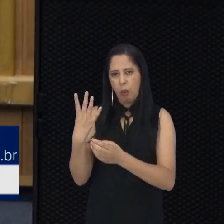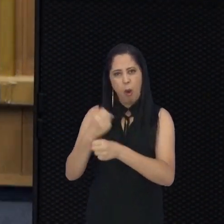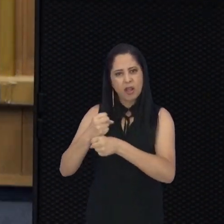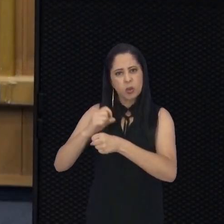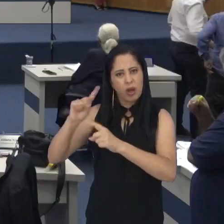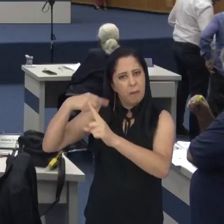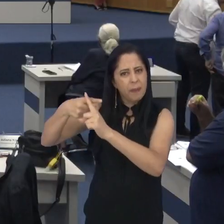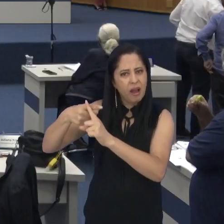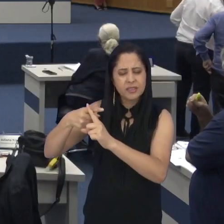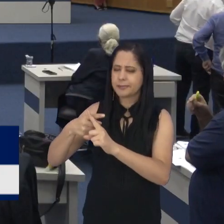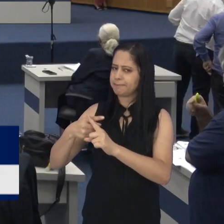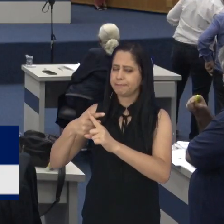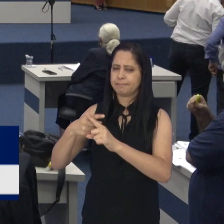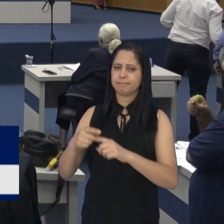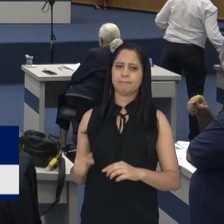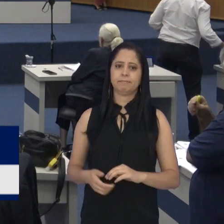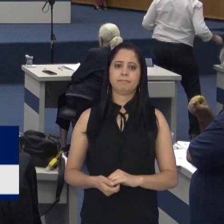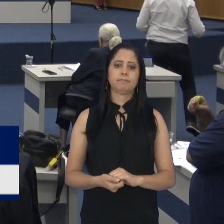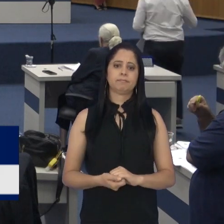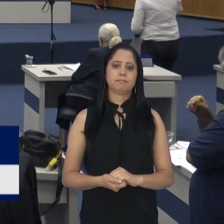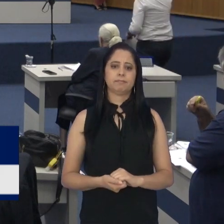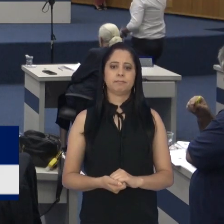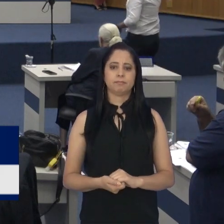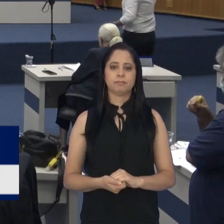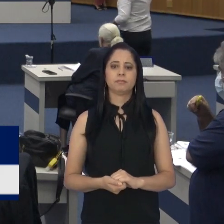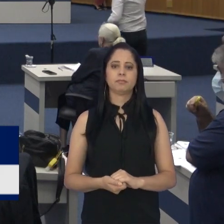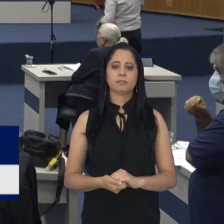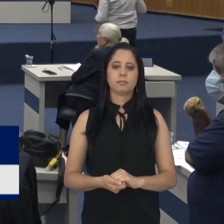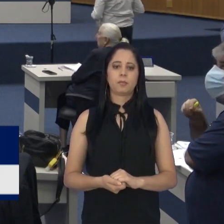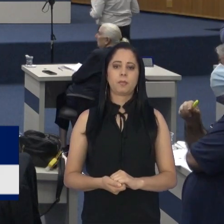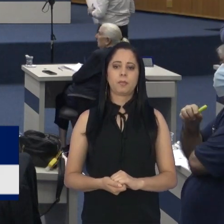disso. Passaremos agora ao processo de